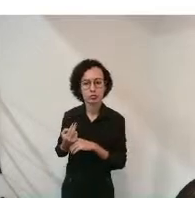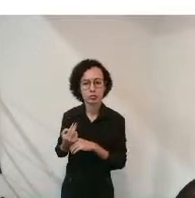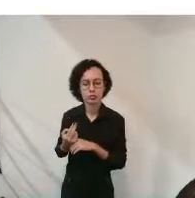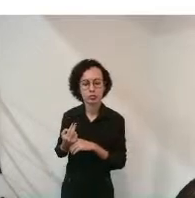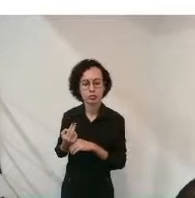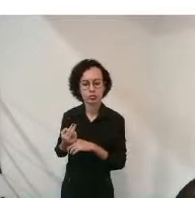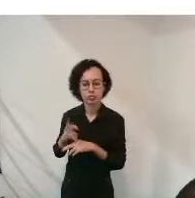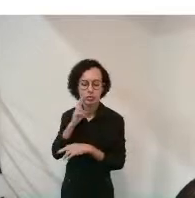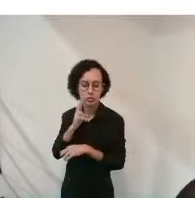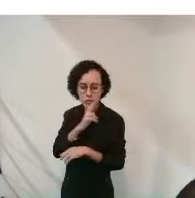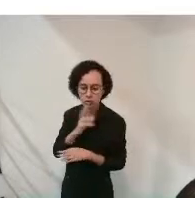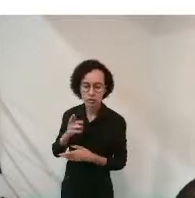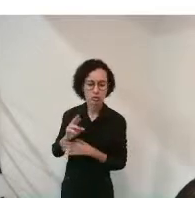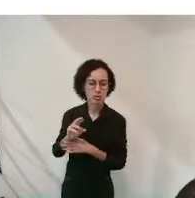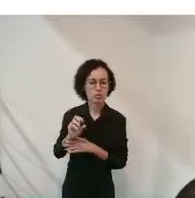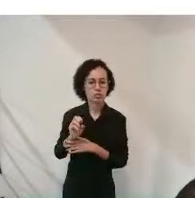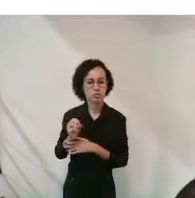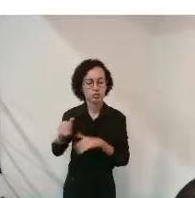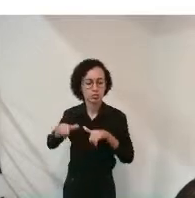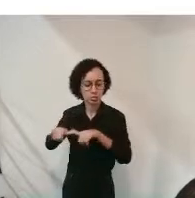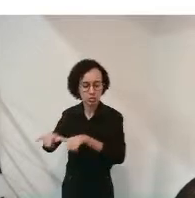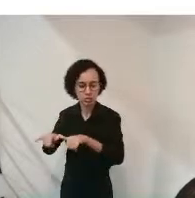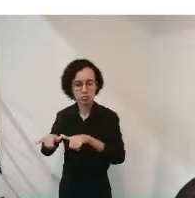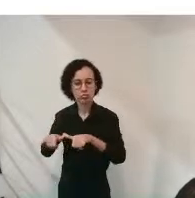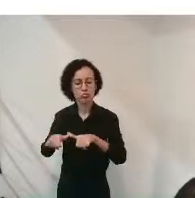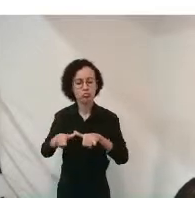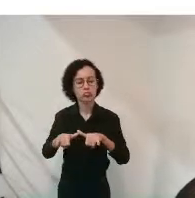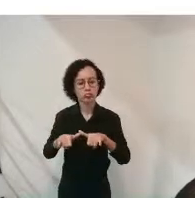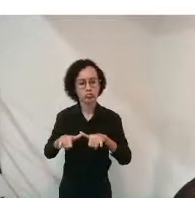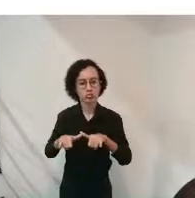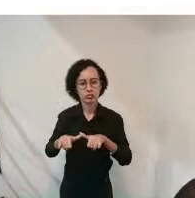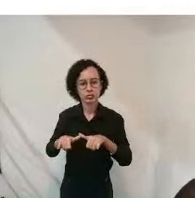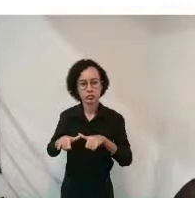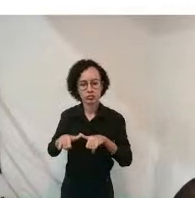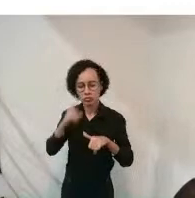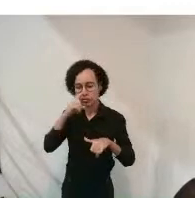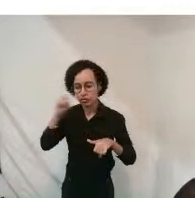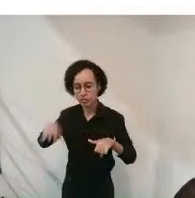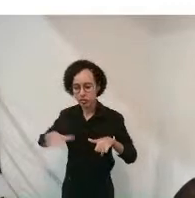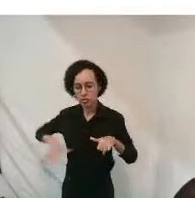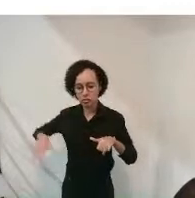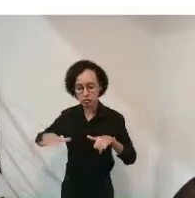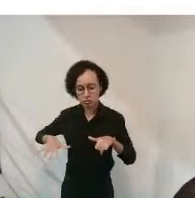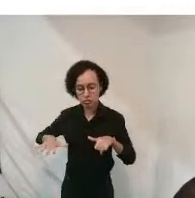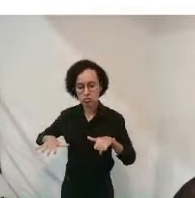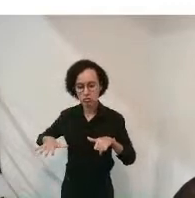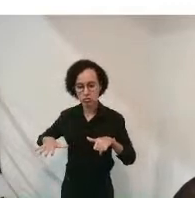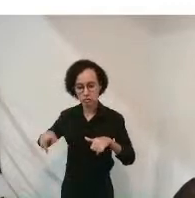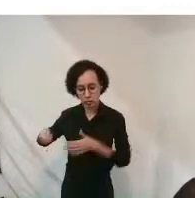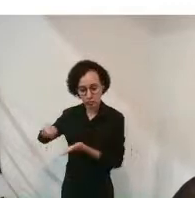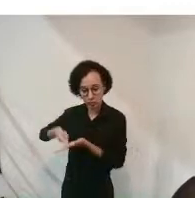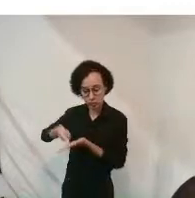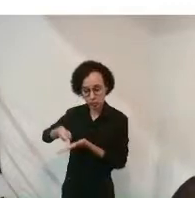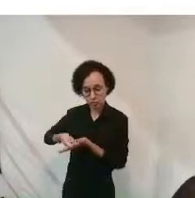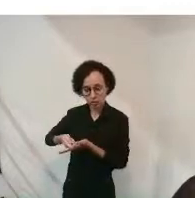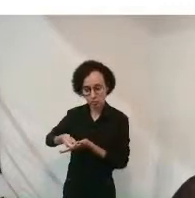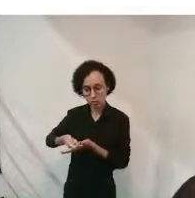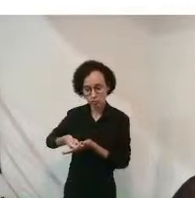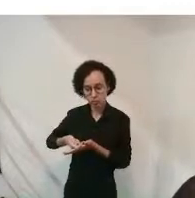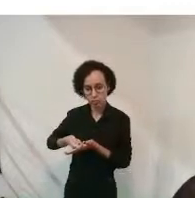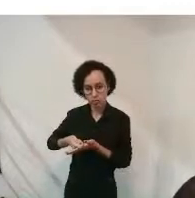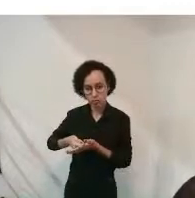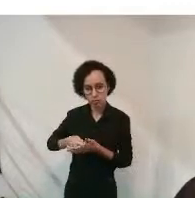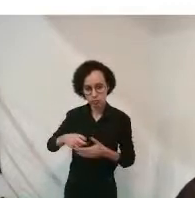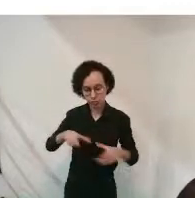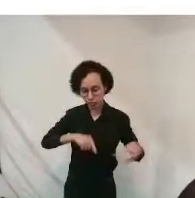os restaurantes, os hipermercados, que são grandes geradores de resíduos, eles são obrigados a tanto coletar quanto